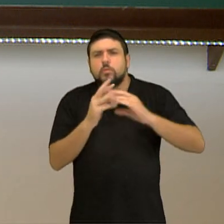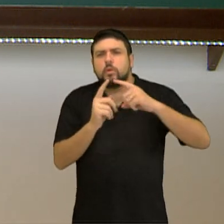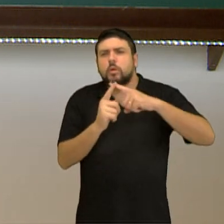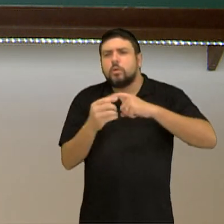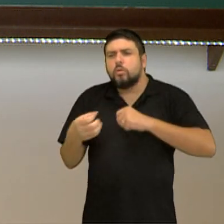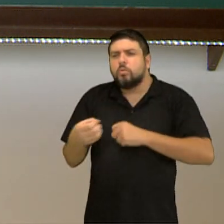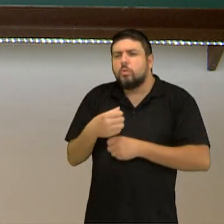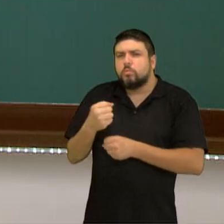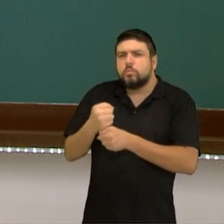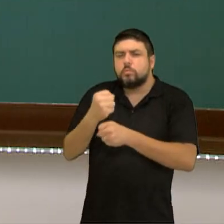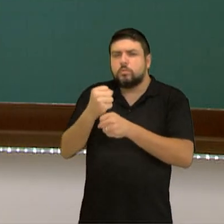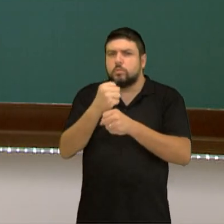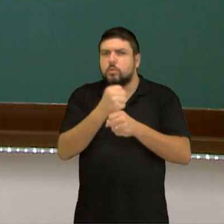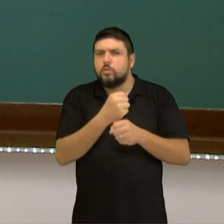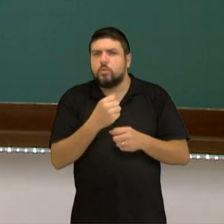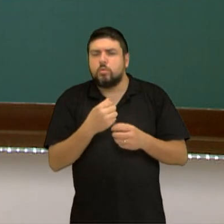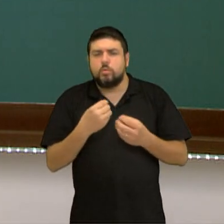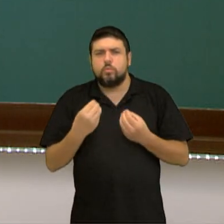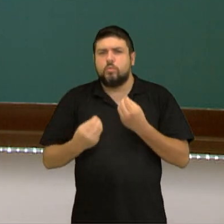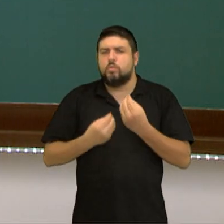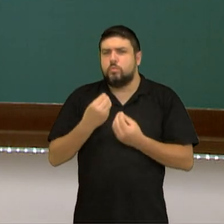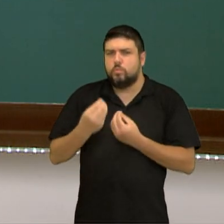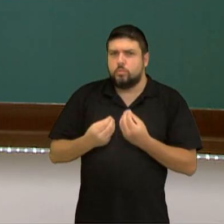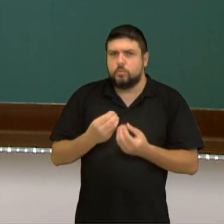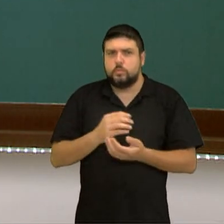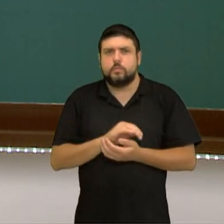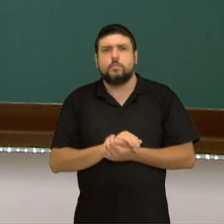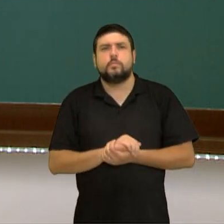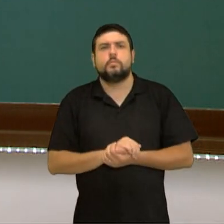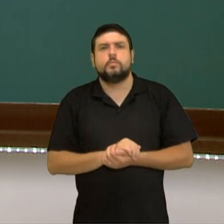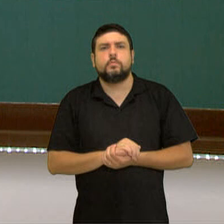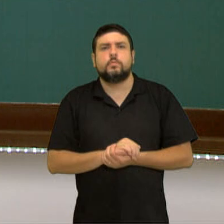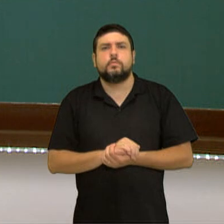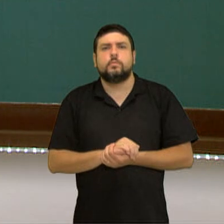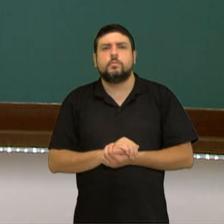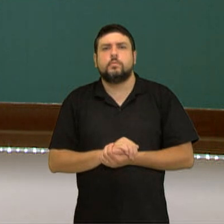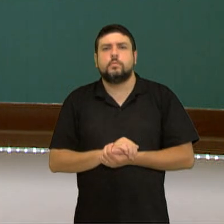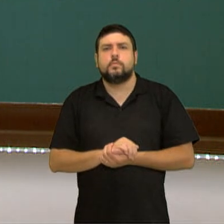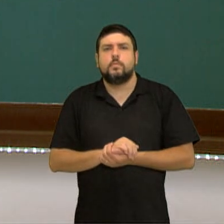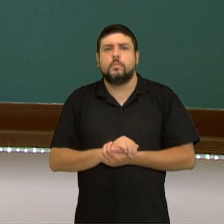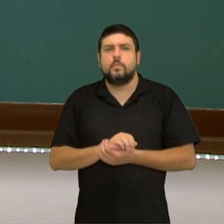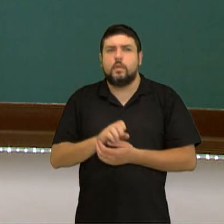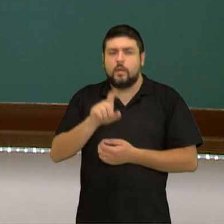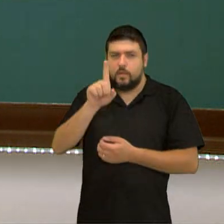nova concepção no Rio? Lógico que é isso.